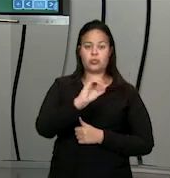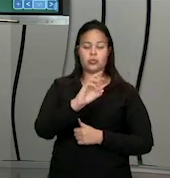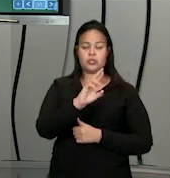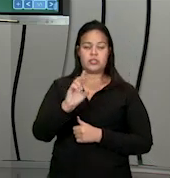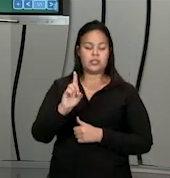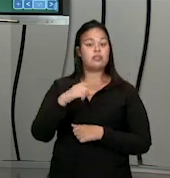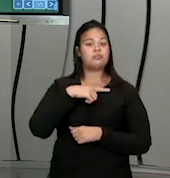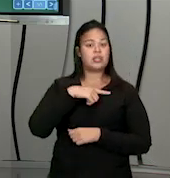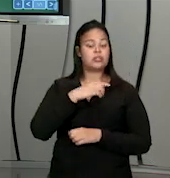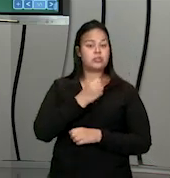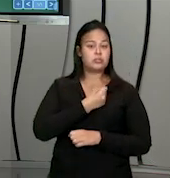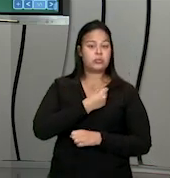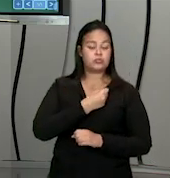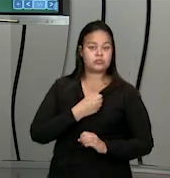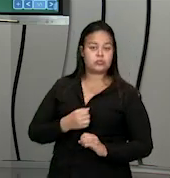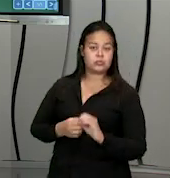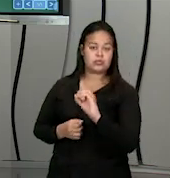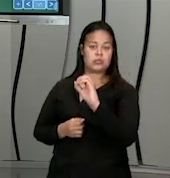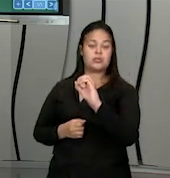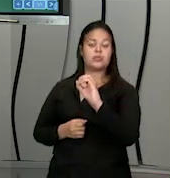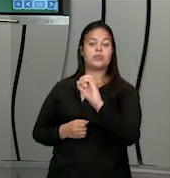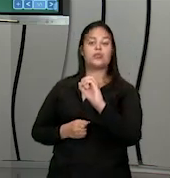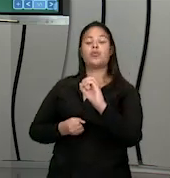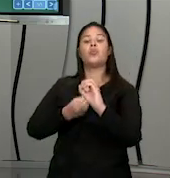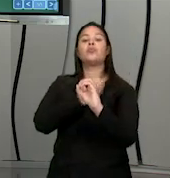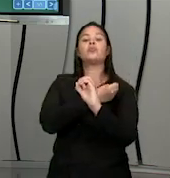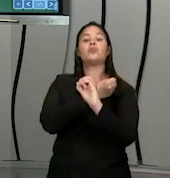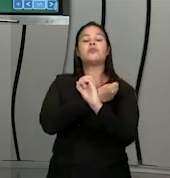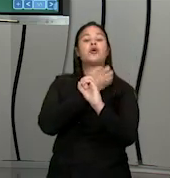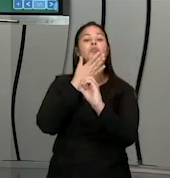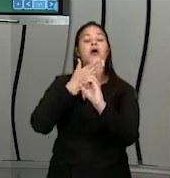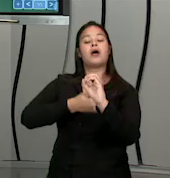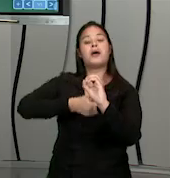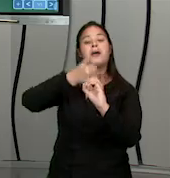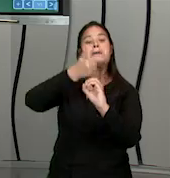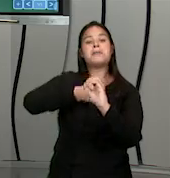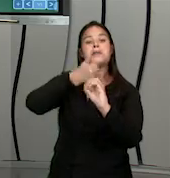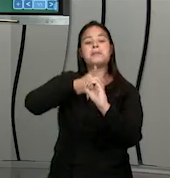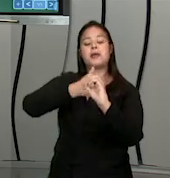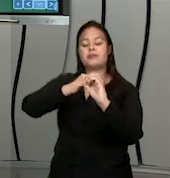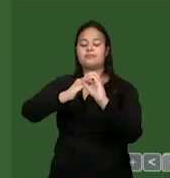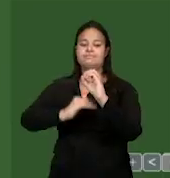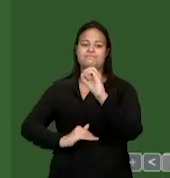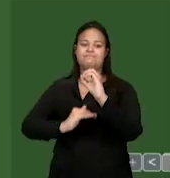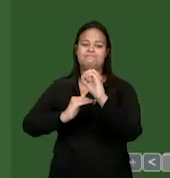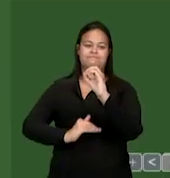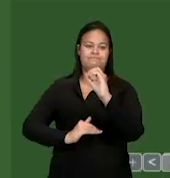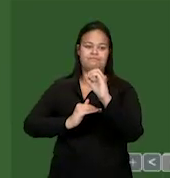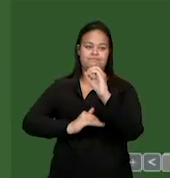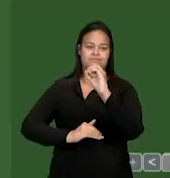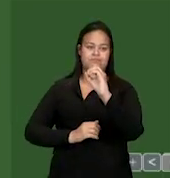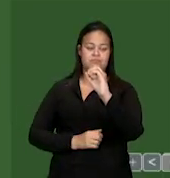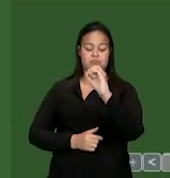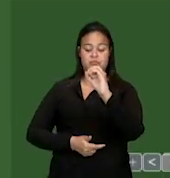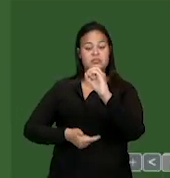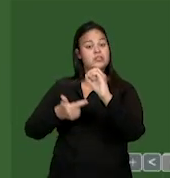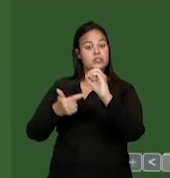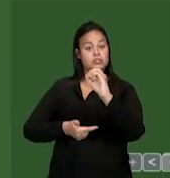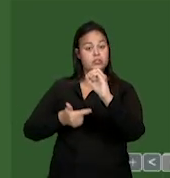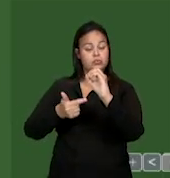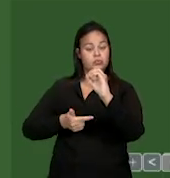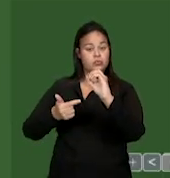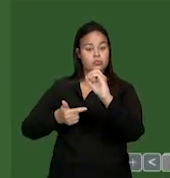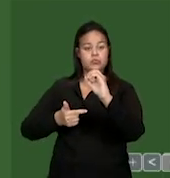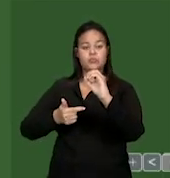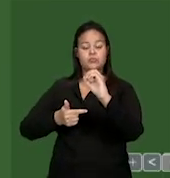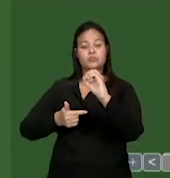0. Esse valor aqui ó, é o primeiro da parte de baixo. Esse valor é o segundo da parte de